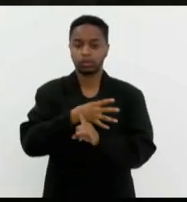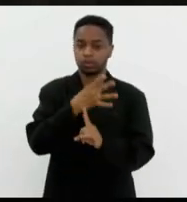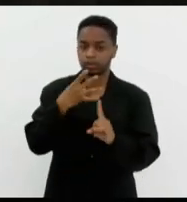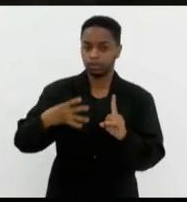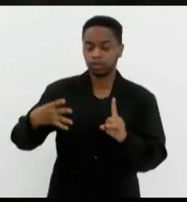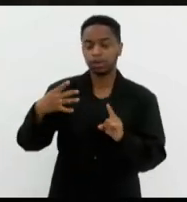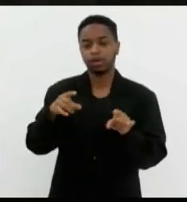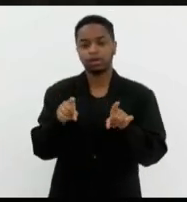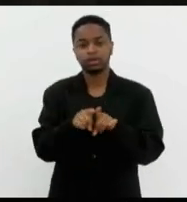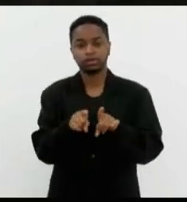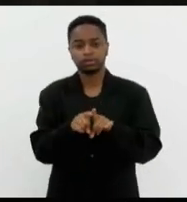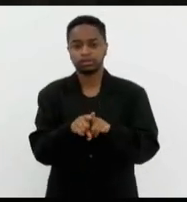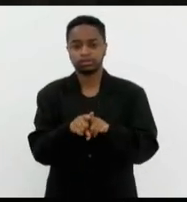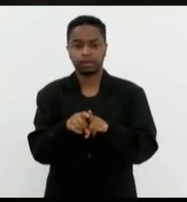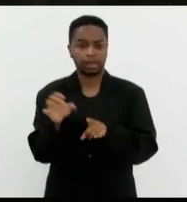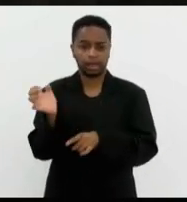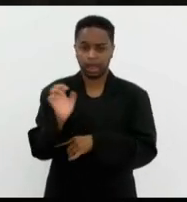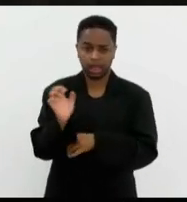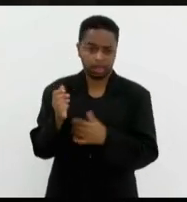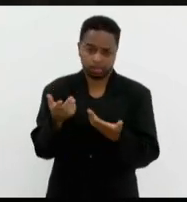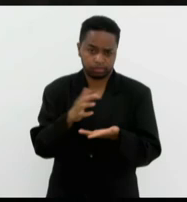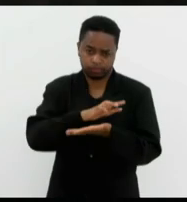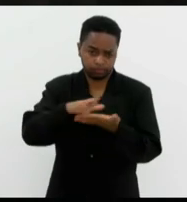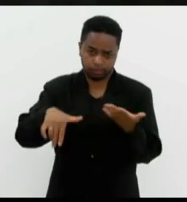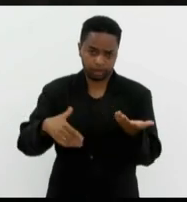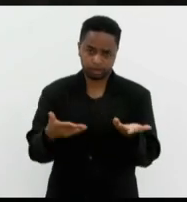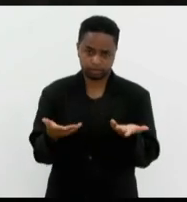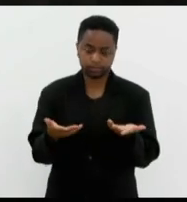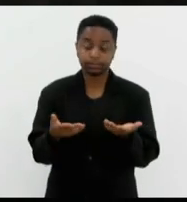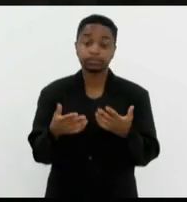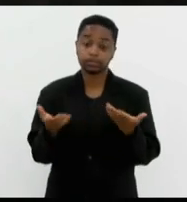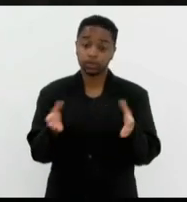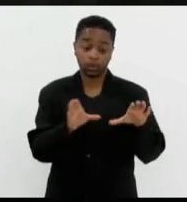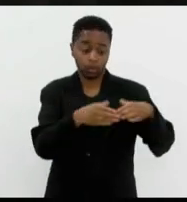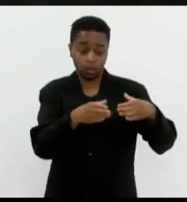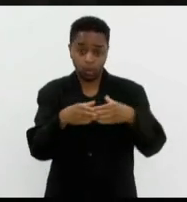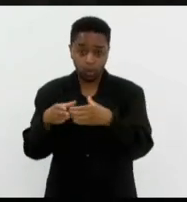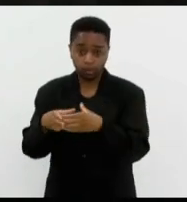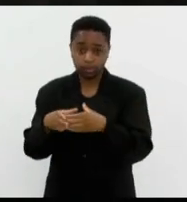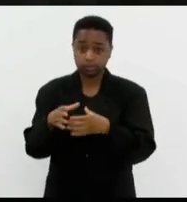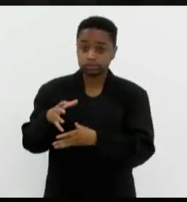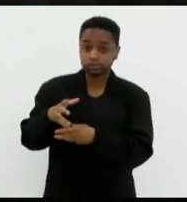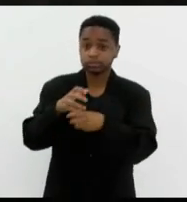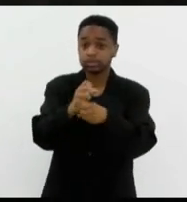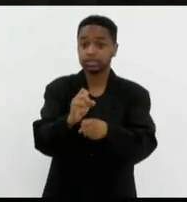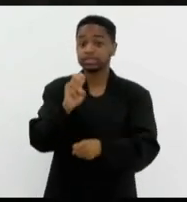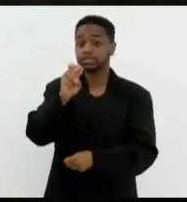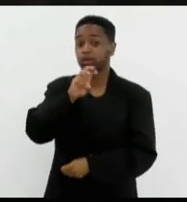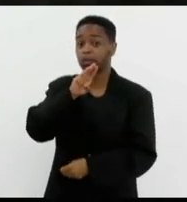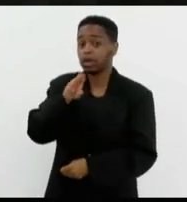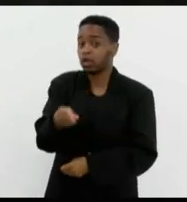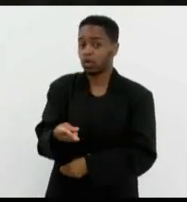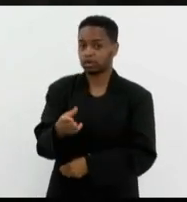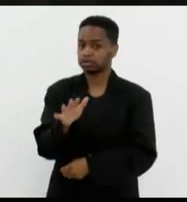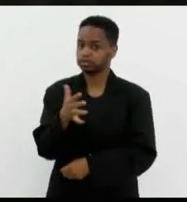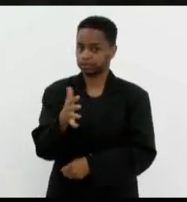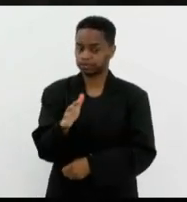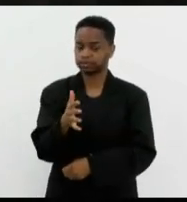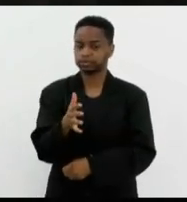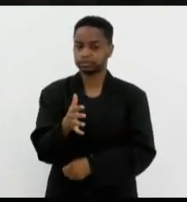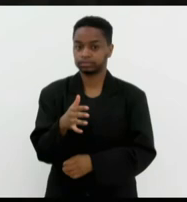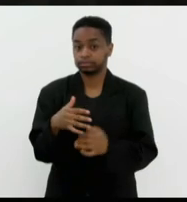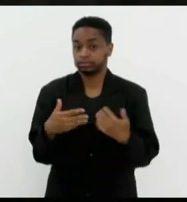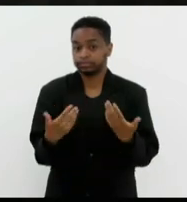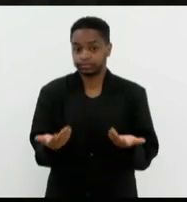homossexuais, gays, enfim, esse conjunto somou outros 5 milhões aproximadamente.